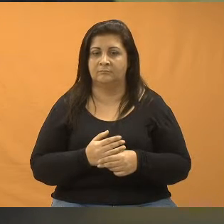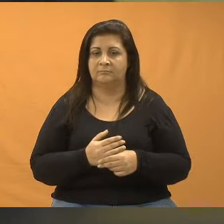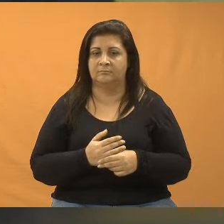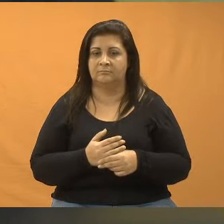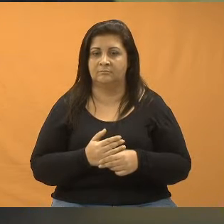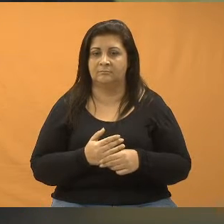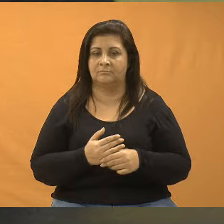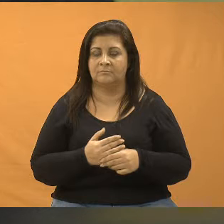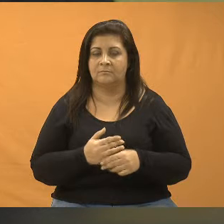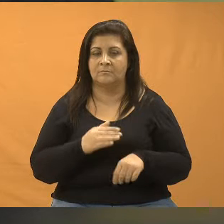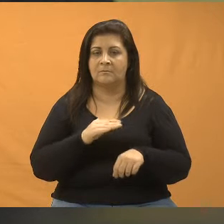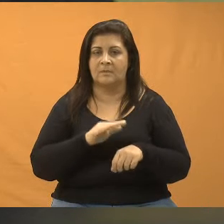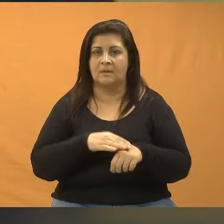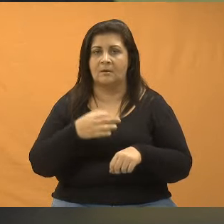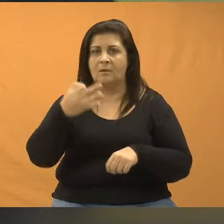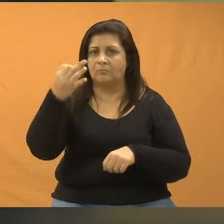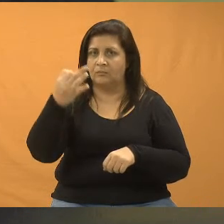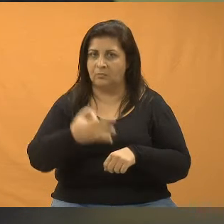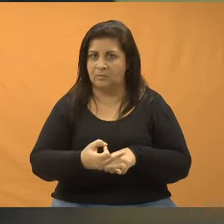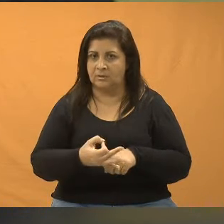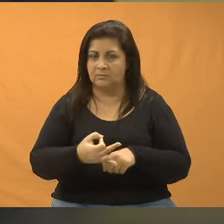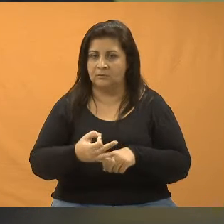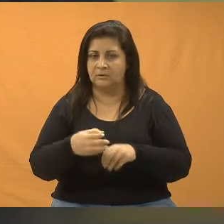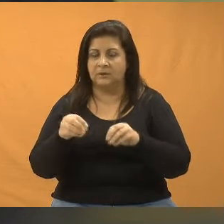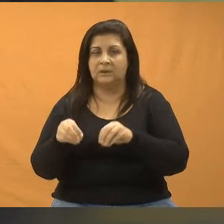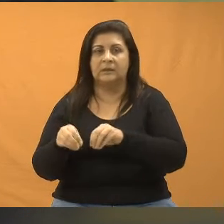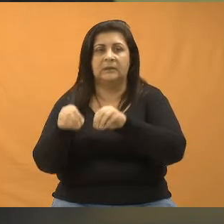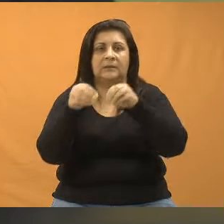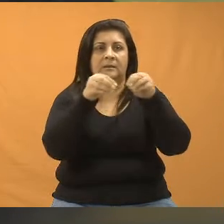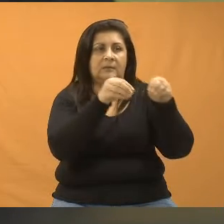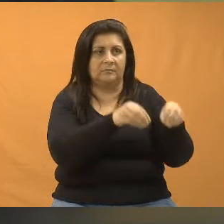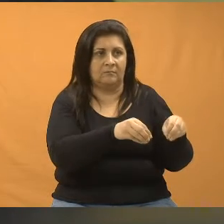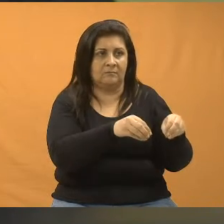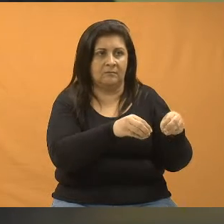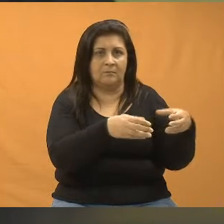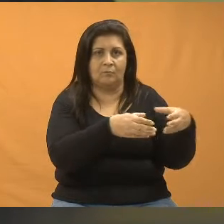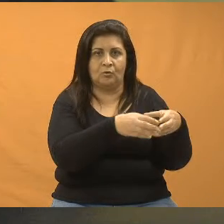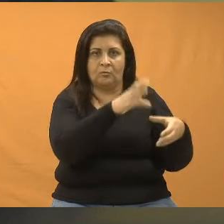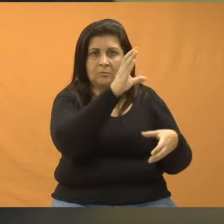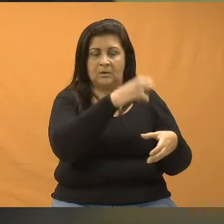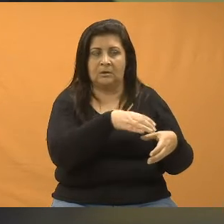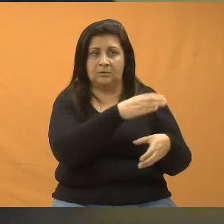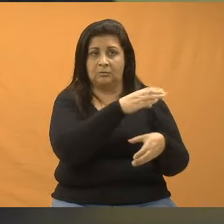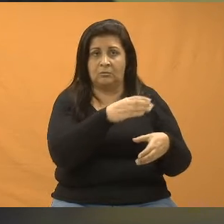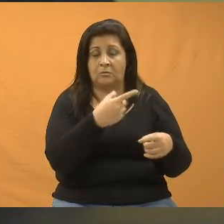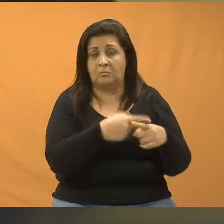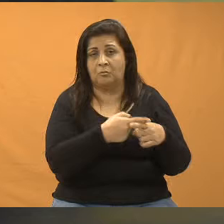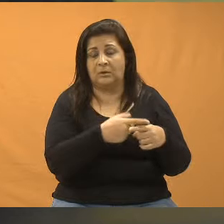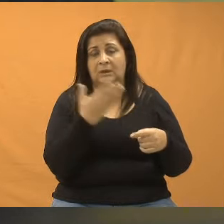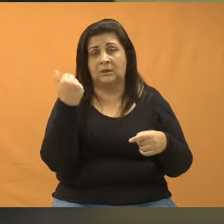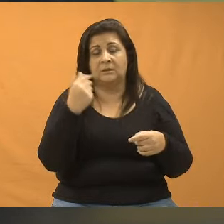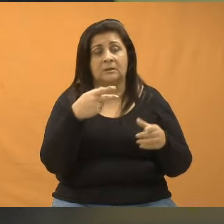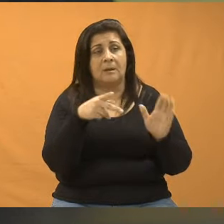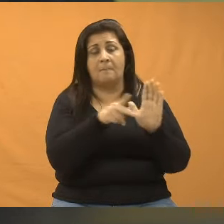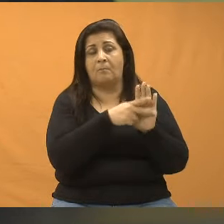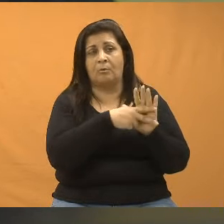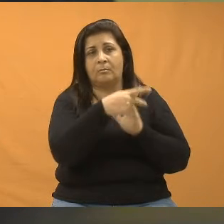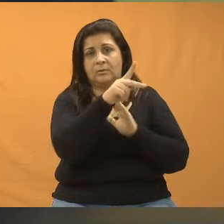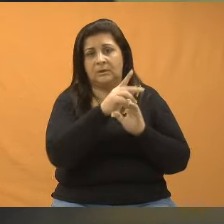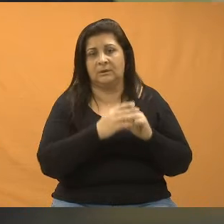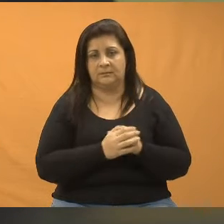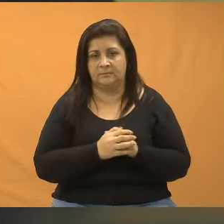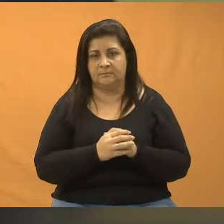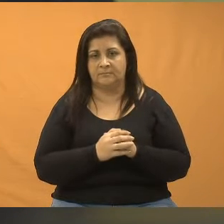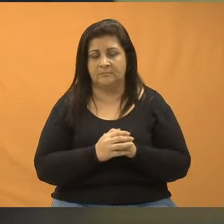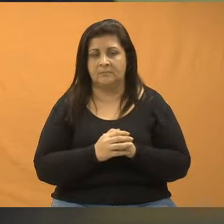mais correto é devolver, né, para a Irmandade, porque o patrimônio é privado, mas o município não vai devolver,